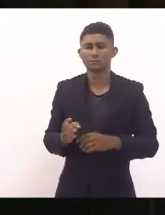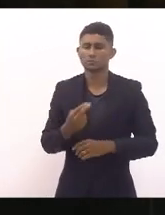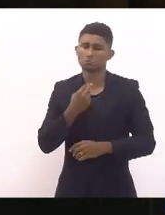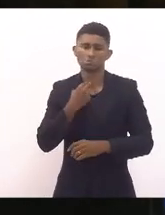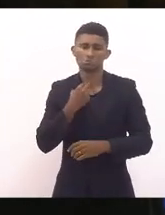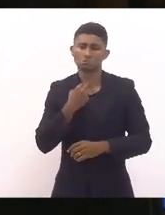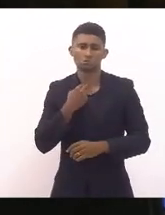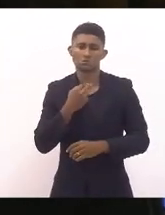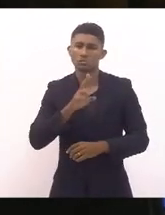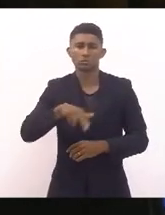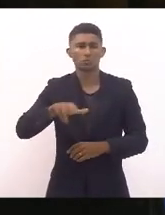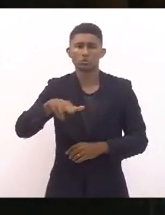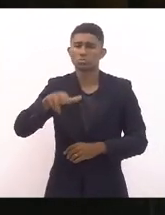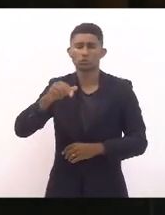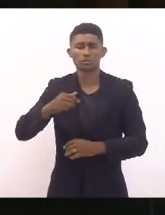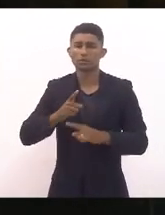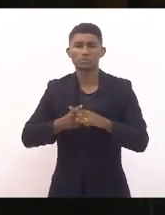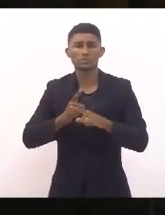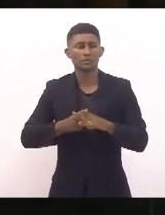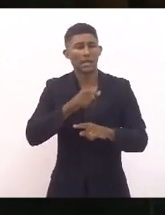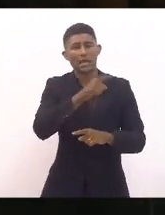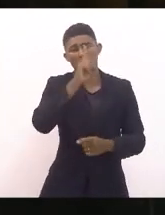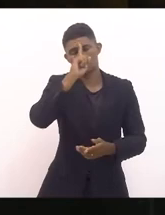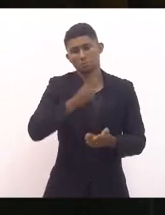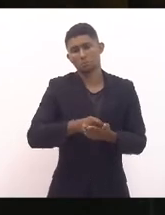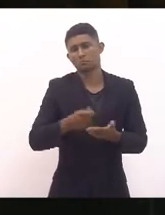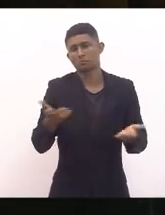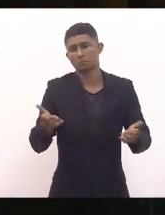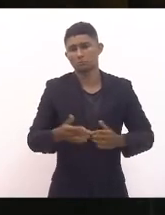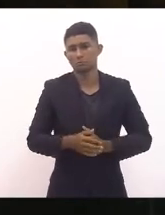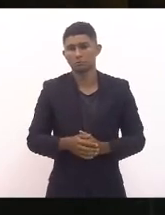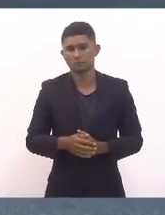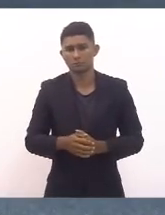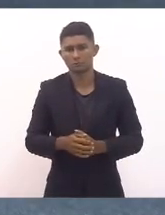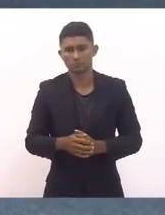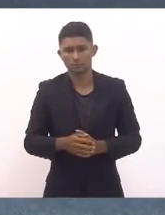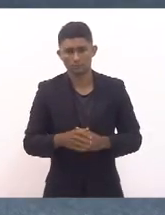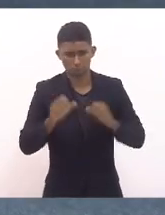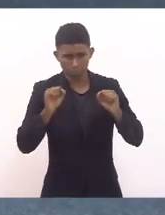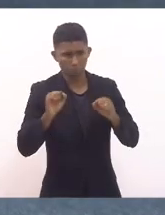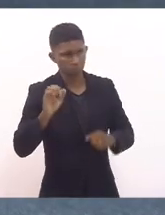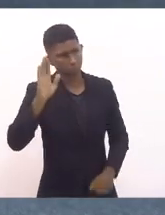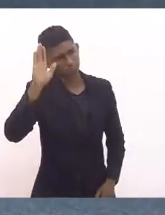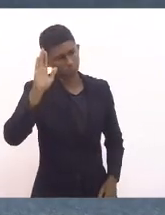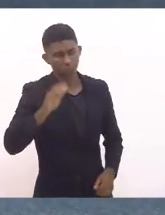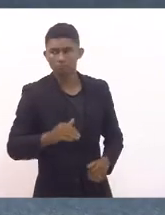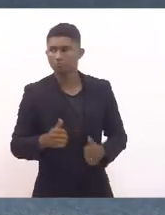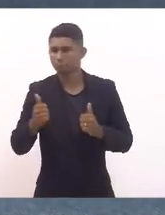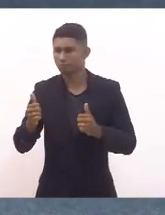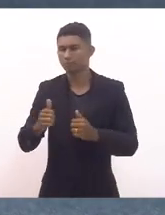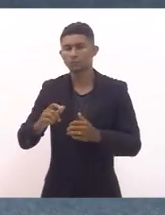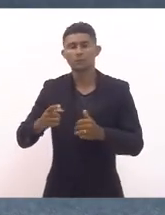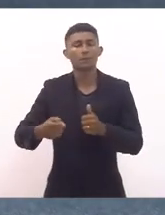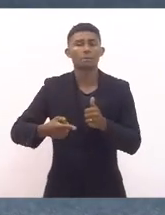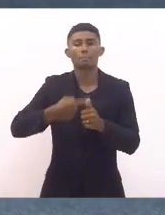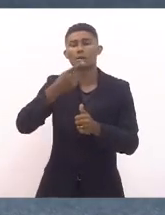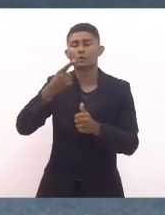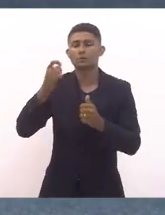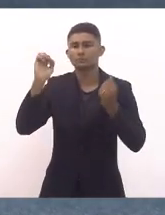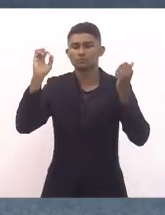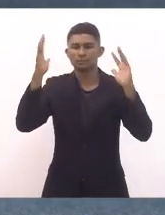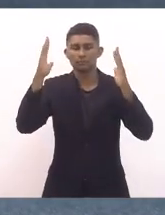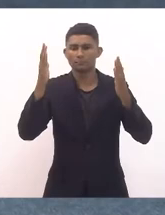filmar, porque ele faz o que lhe convém. Vossa Excelência, me permite uma parte? A parte? Em primeiro lugar, quero parabenizar Vossa